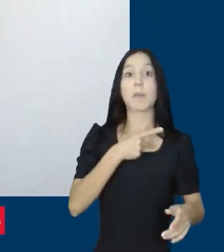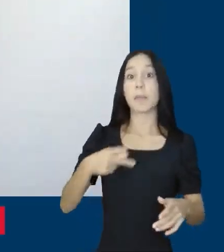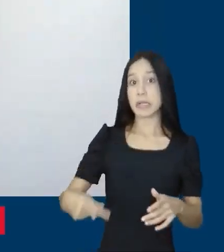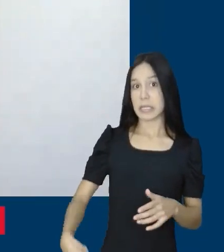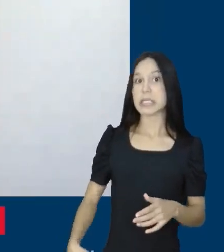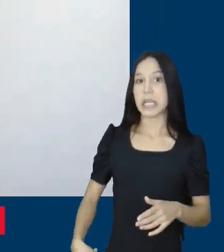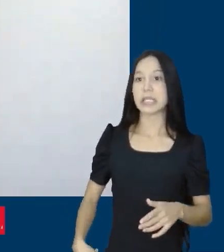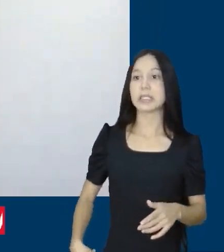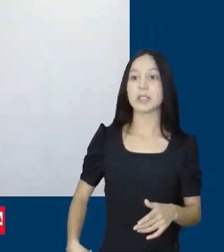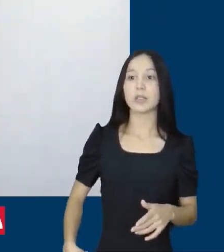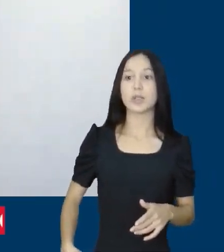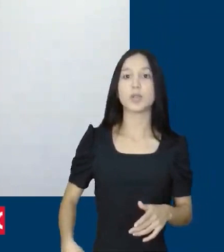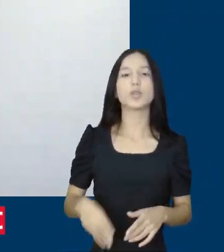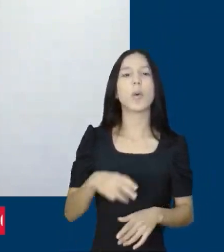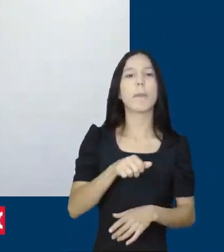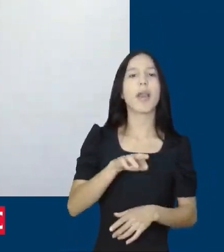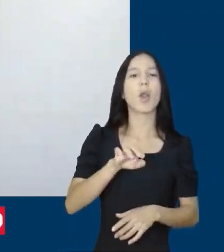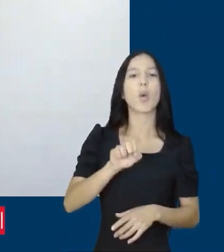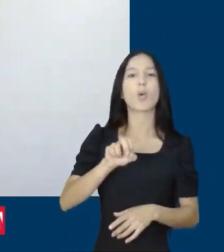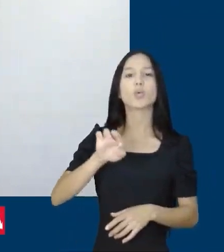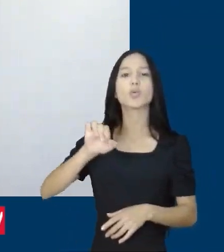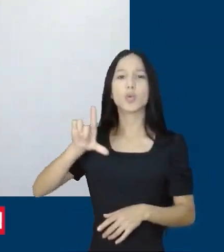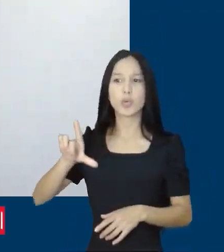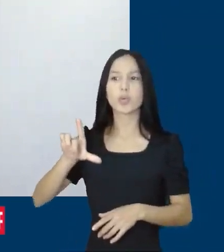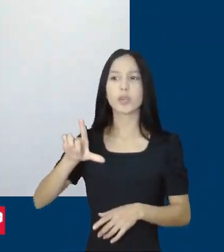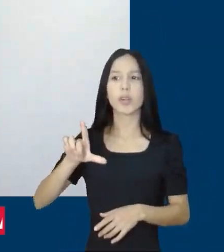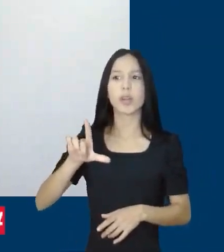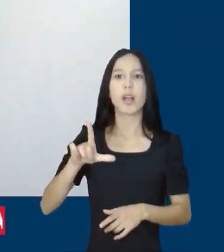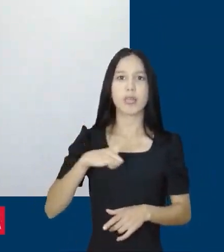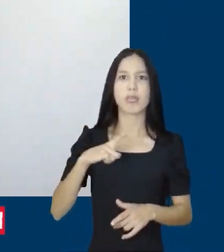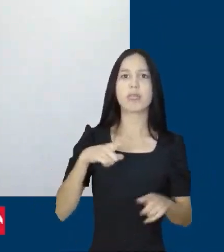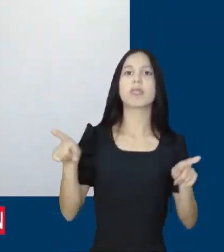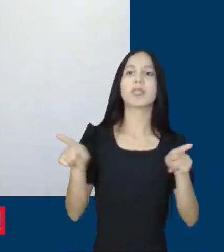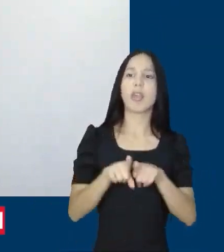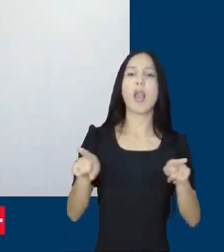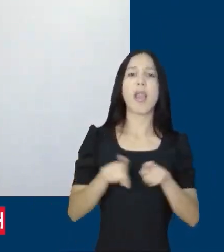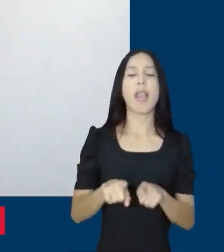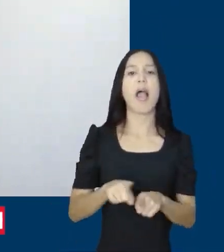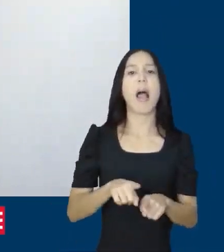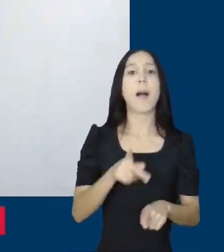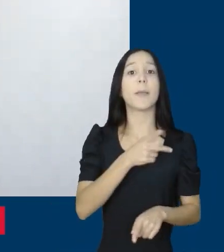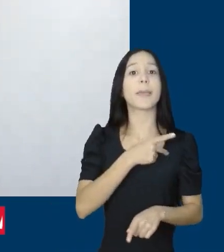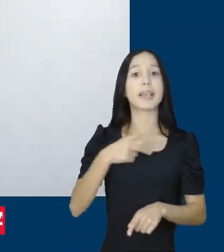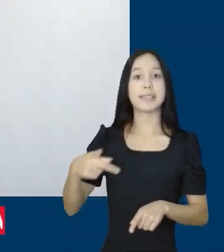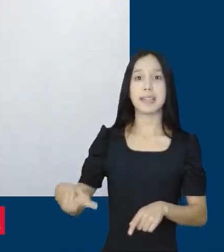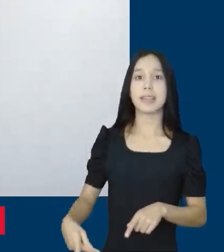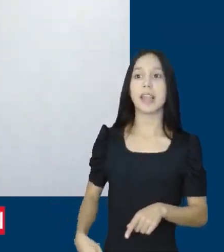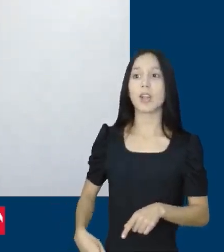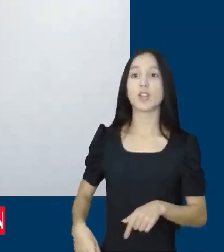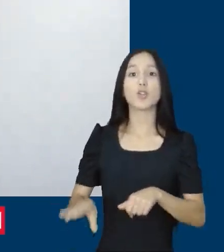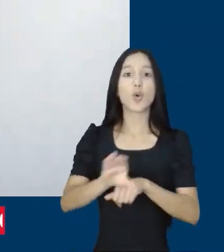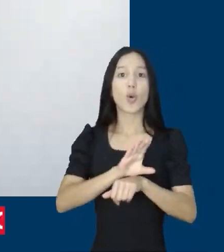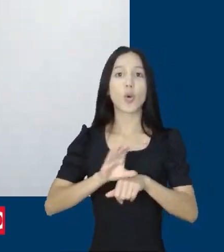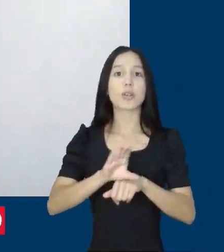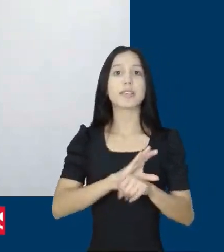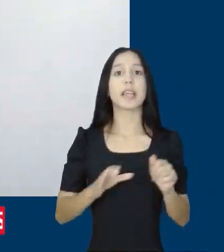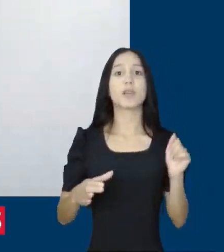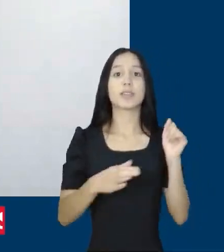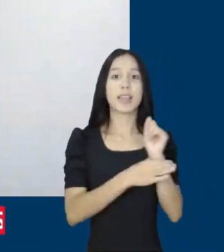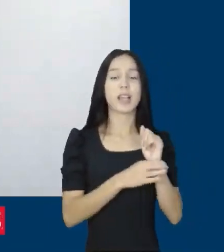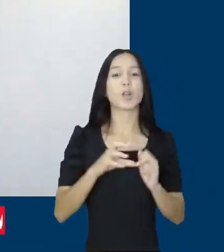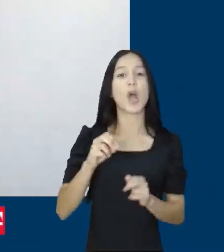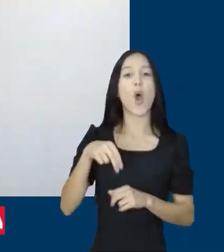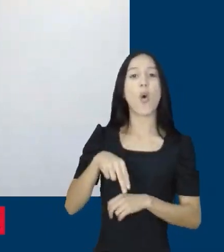presidência do Mercosul, ele vai assumir também a presidência do Conselho de Segurança da